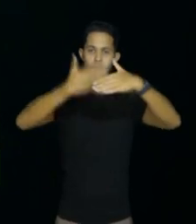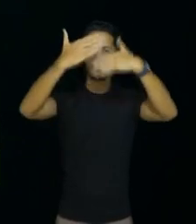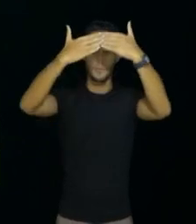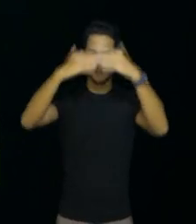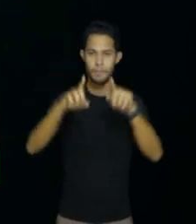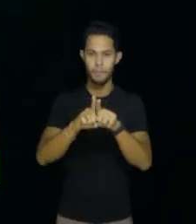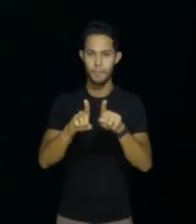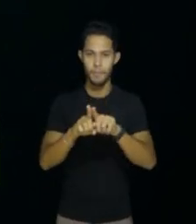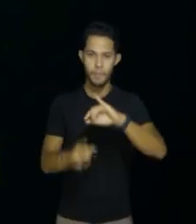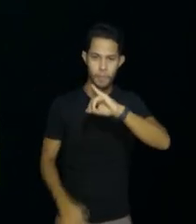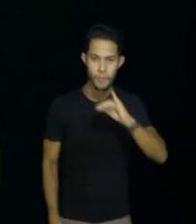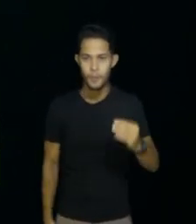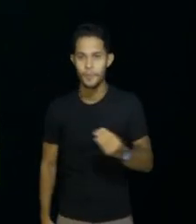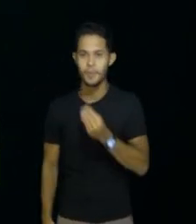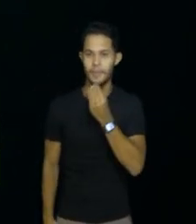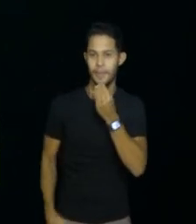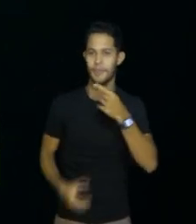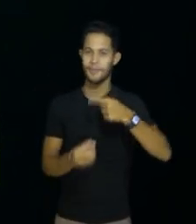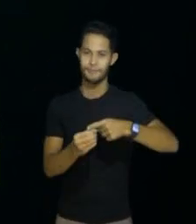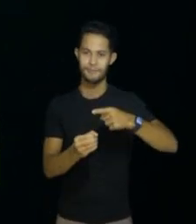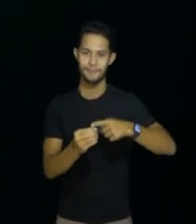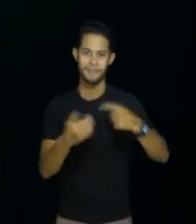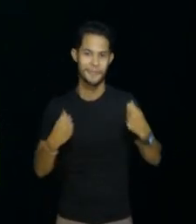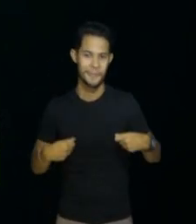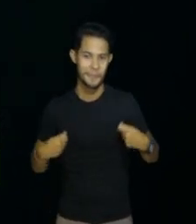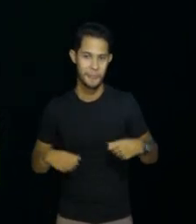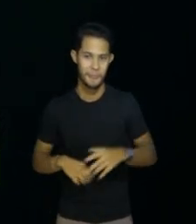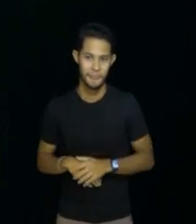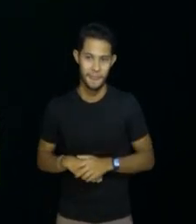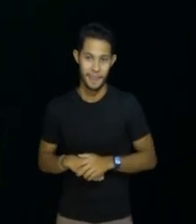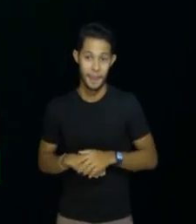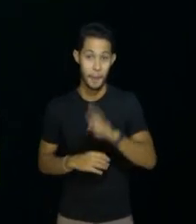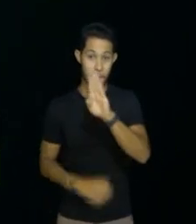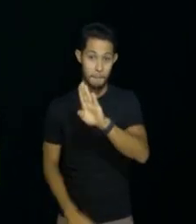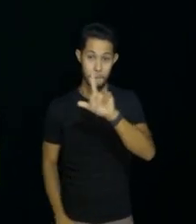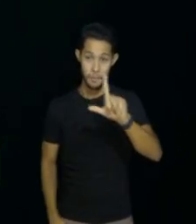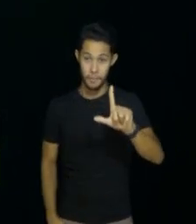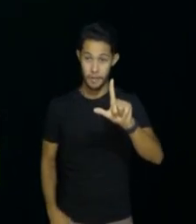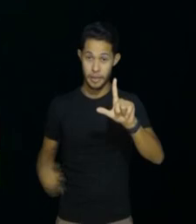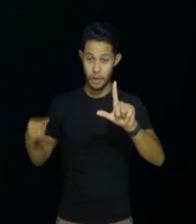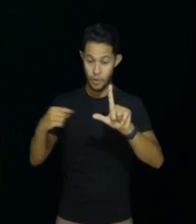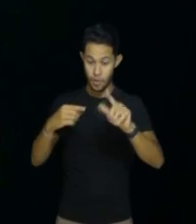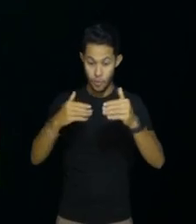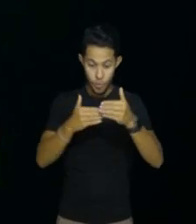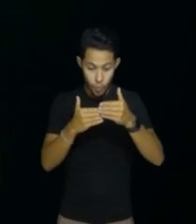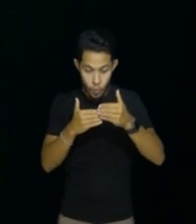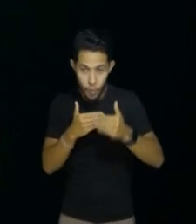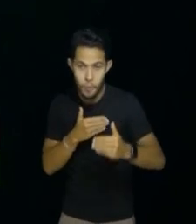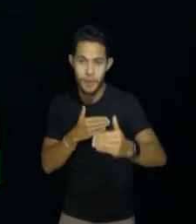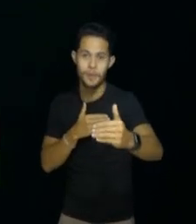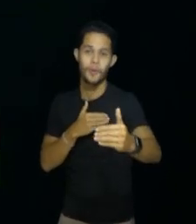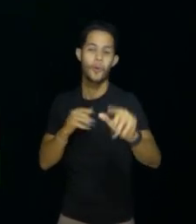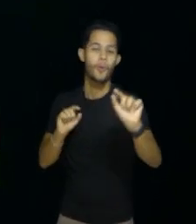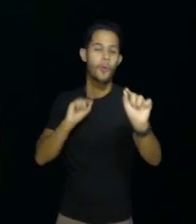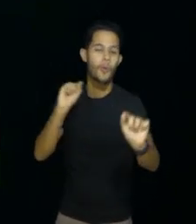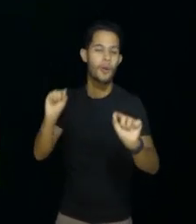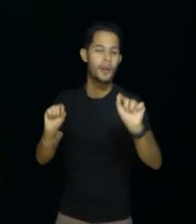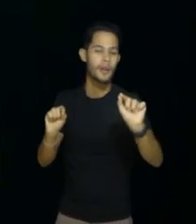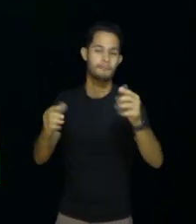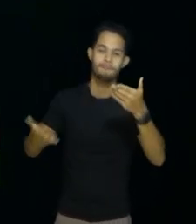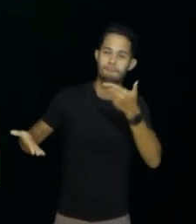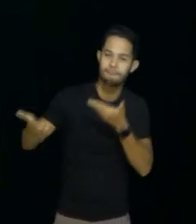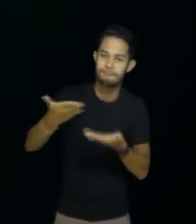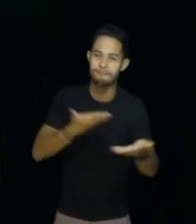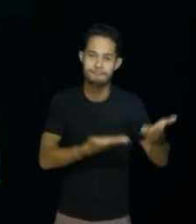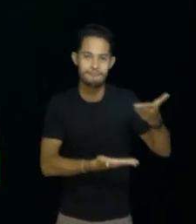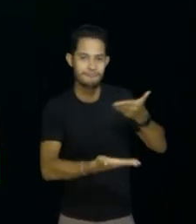oportunidades que a cidade precisa. Blumenau é um dos berços do cooperativismo, não só em Santa Catarina,